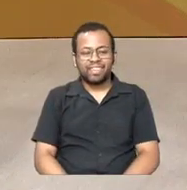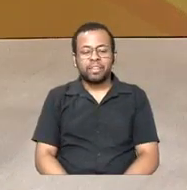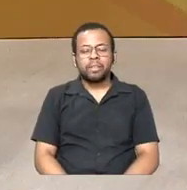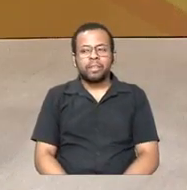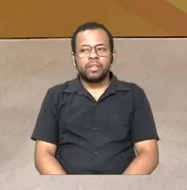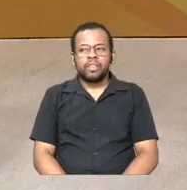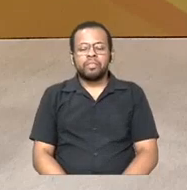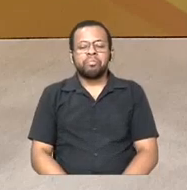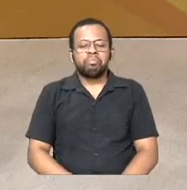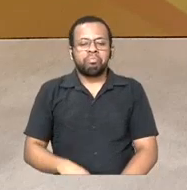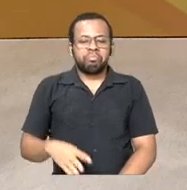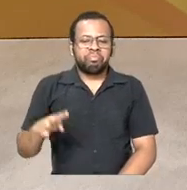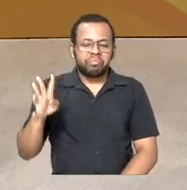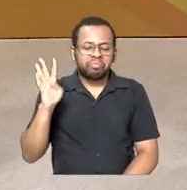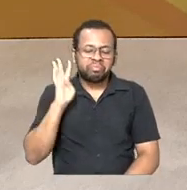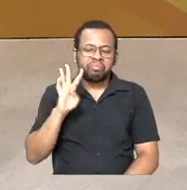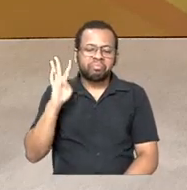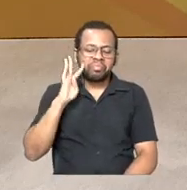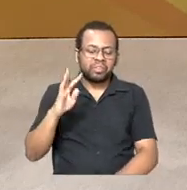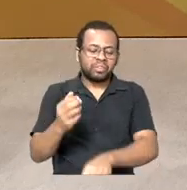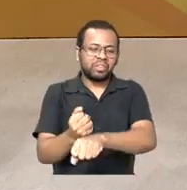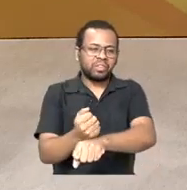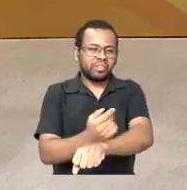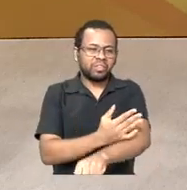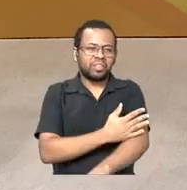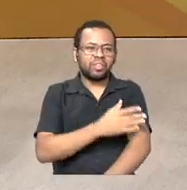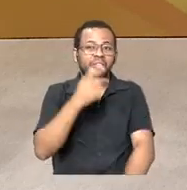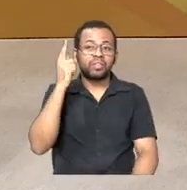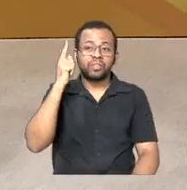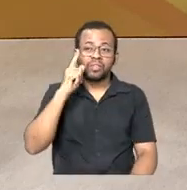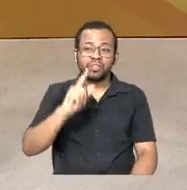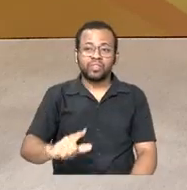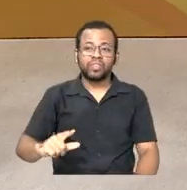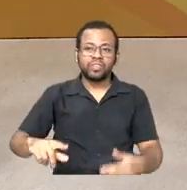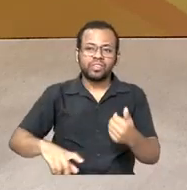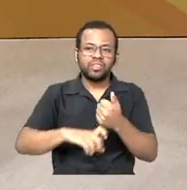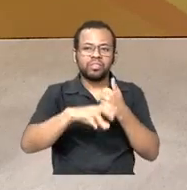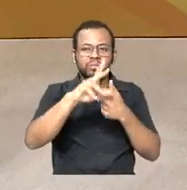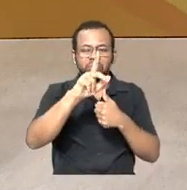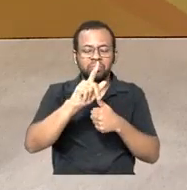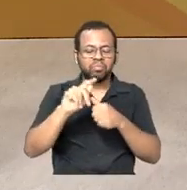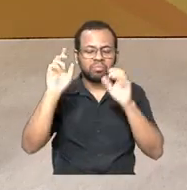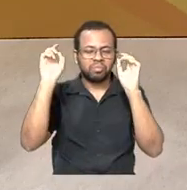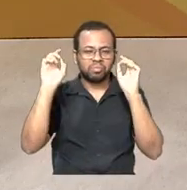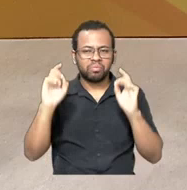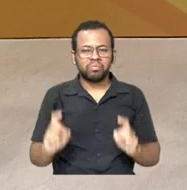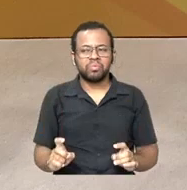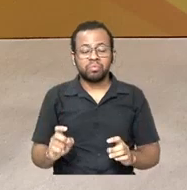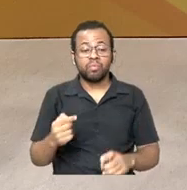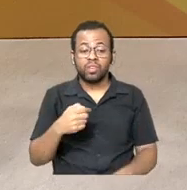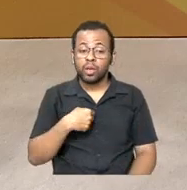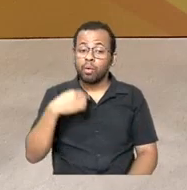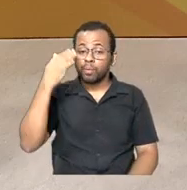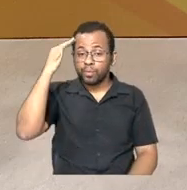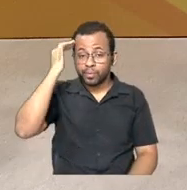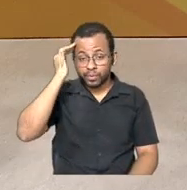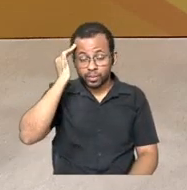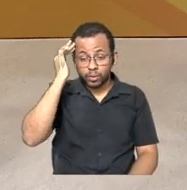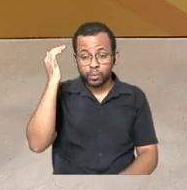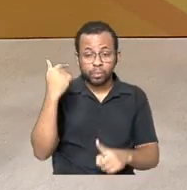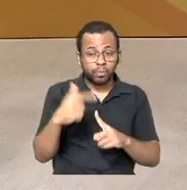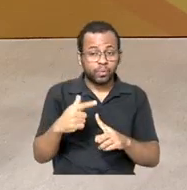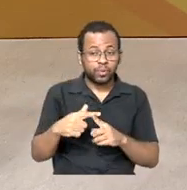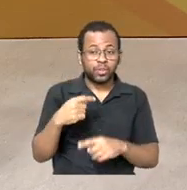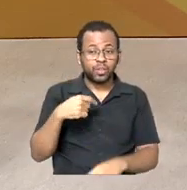É isso aí a emoção de ser um contemplado cajucap é única eu te entendo porque eu vou te falar